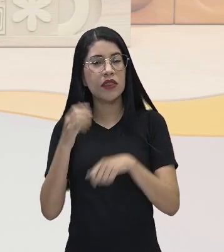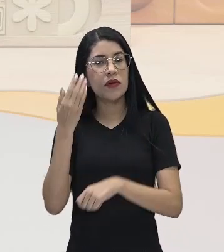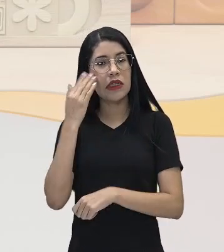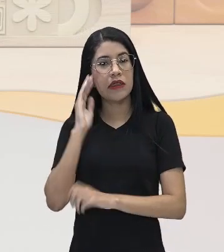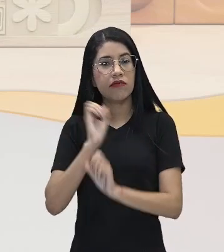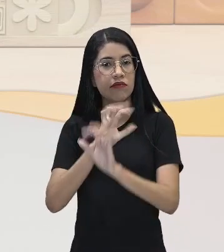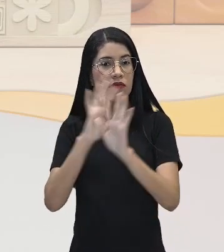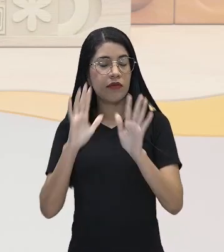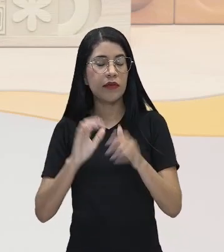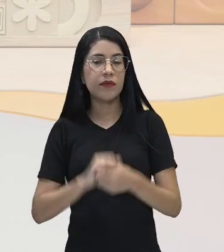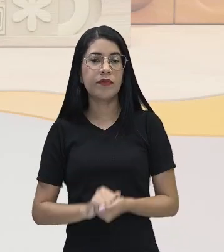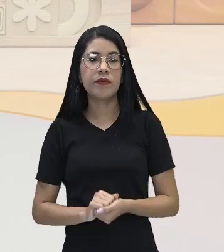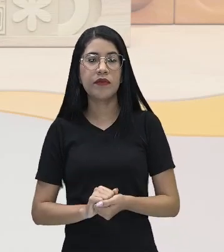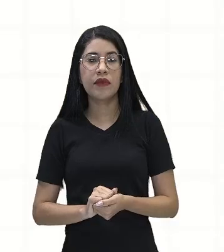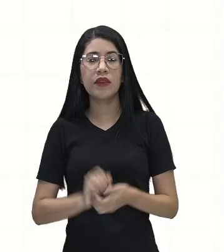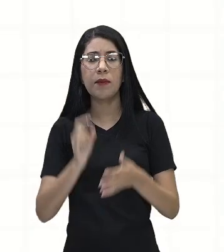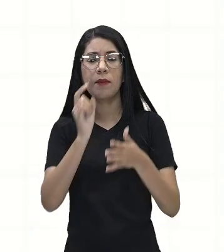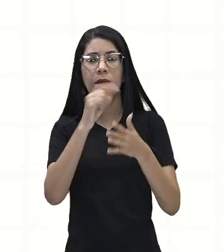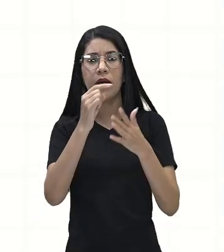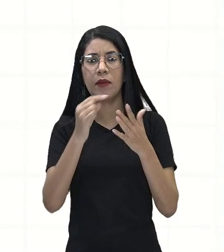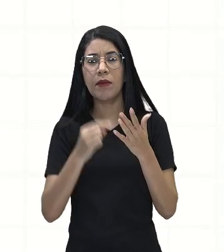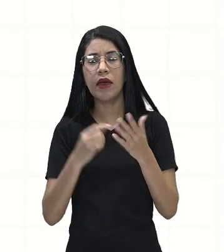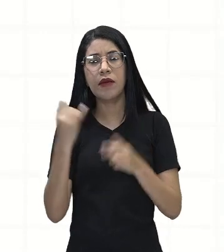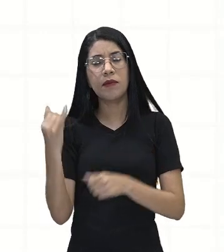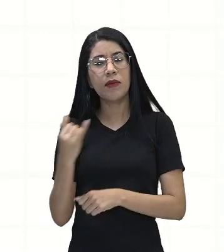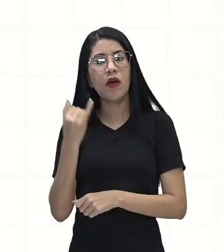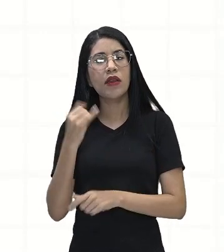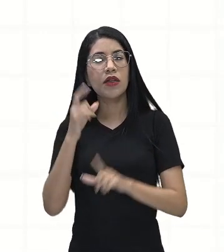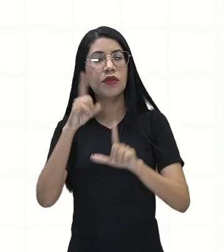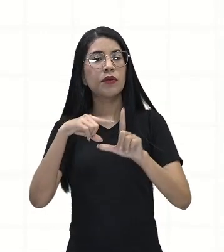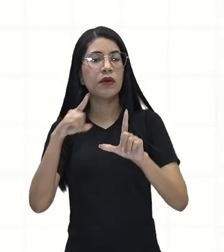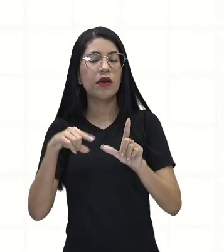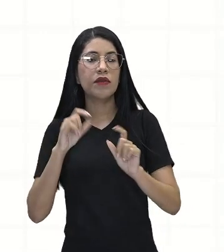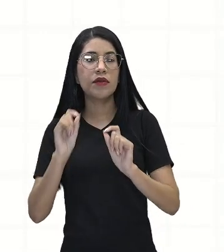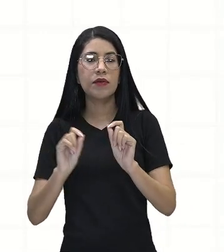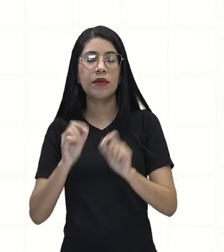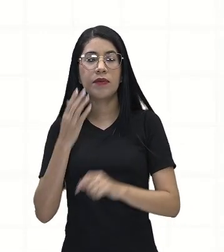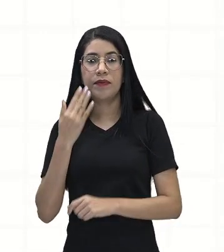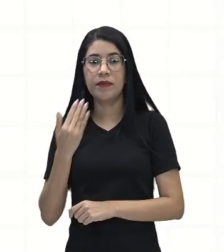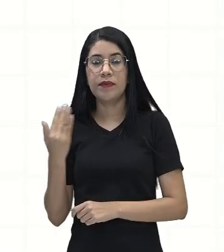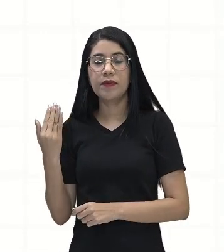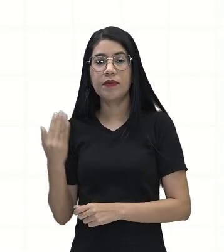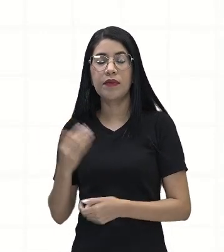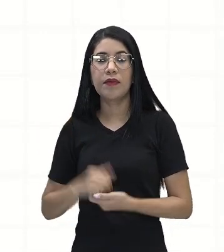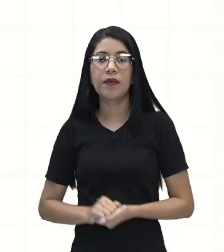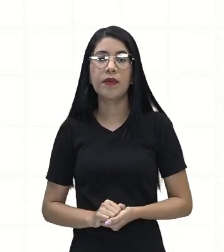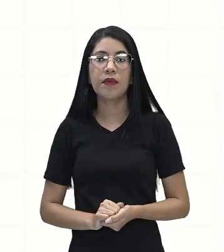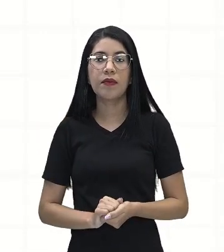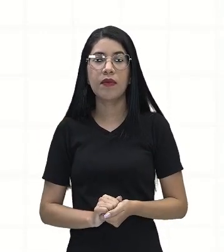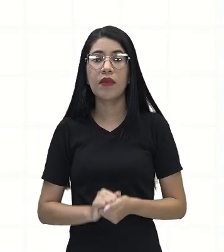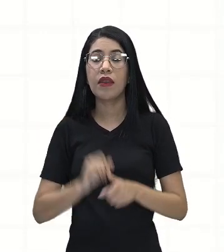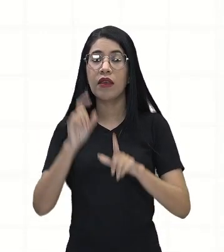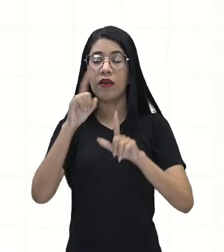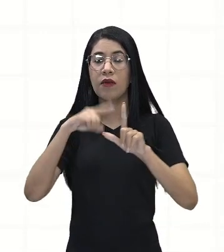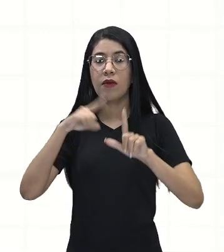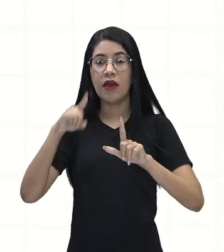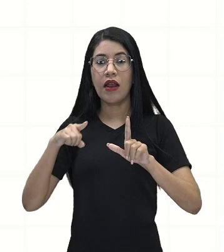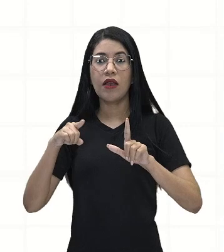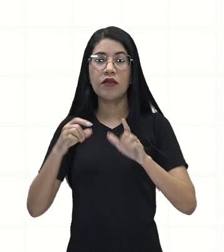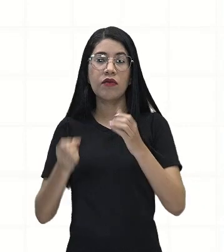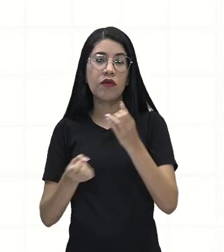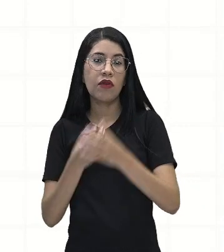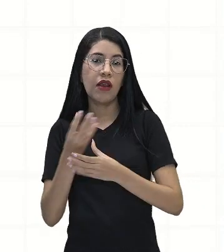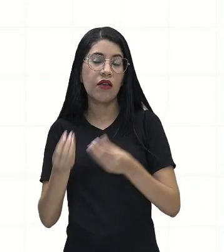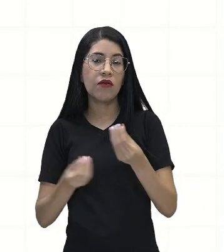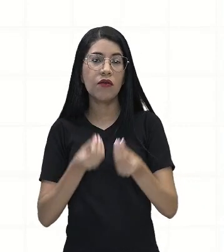são os elementos essenciais de um gráfico? Então, a gente vai dar uma olhada aí que os gráficos, quando são